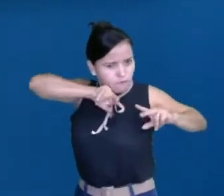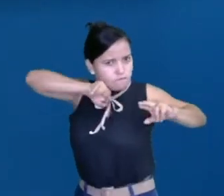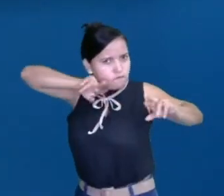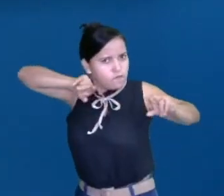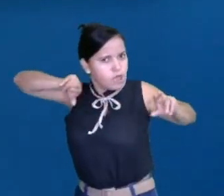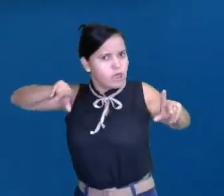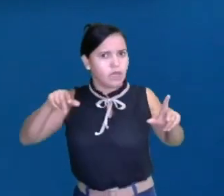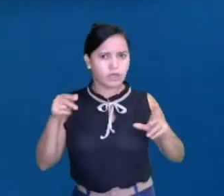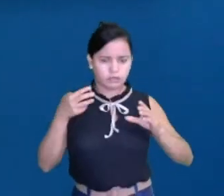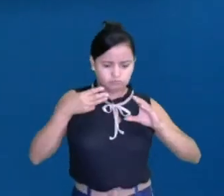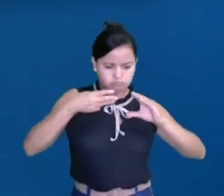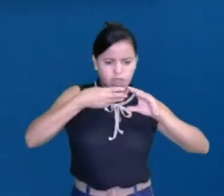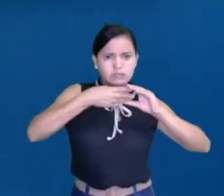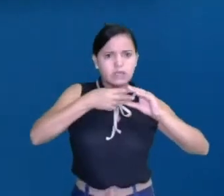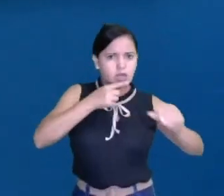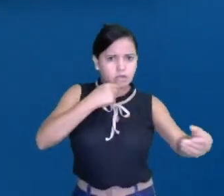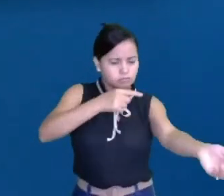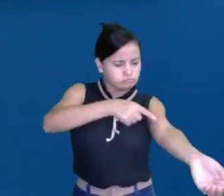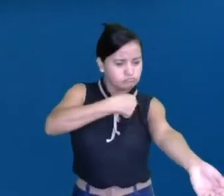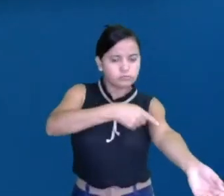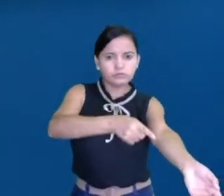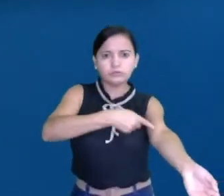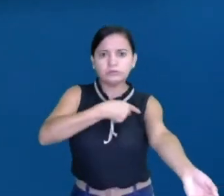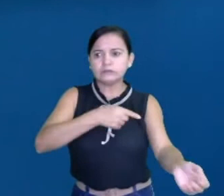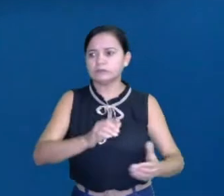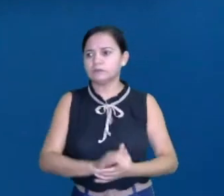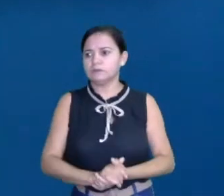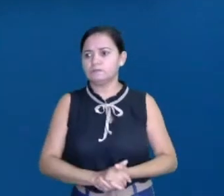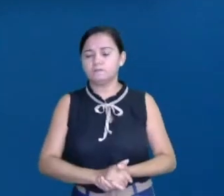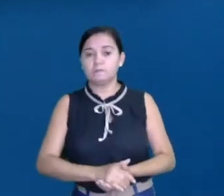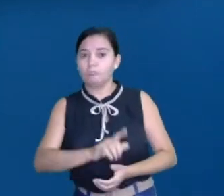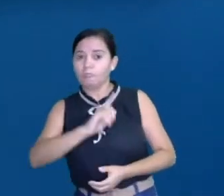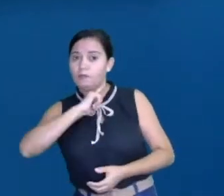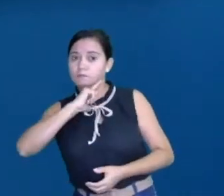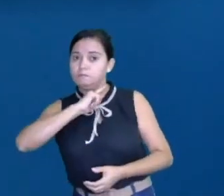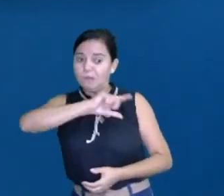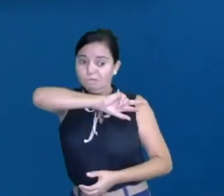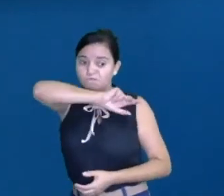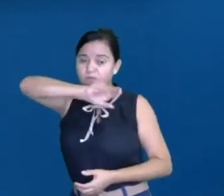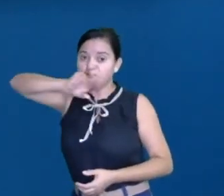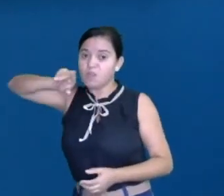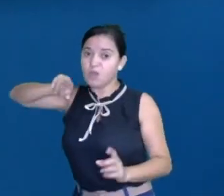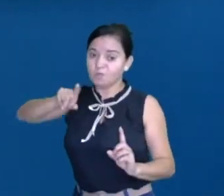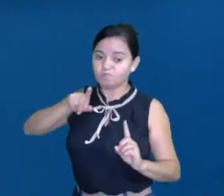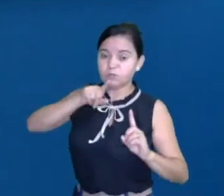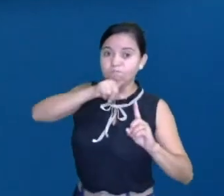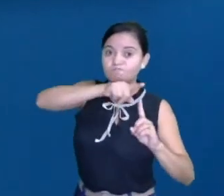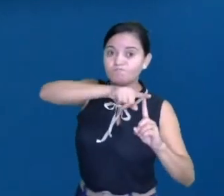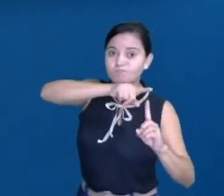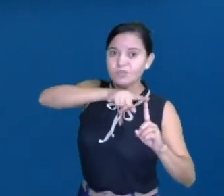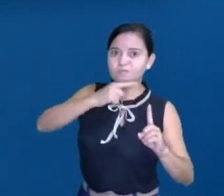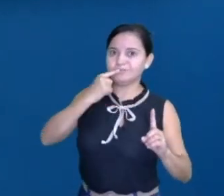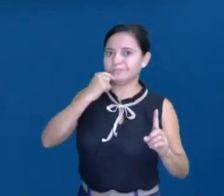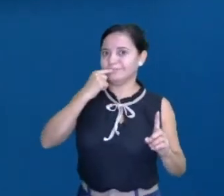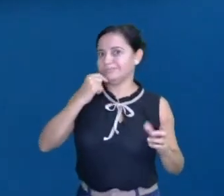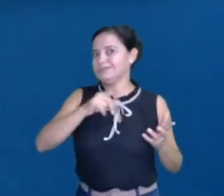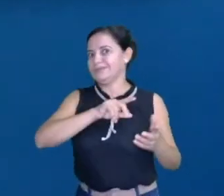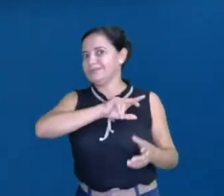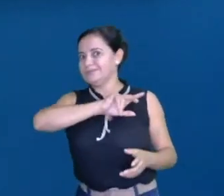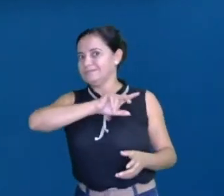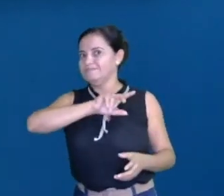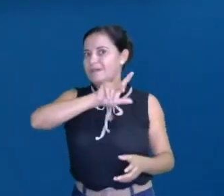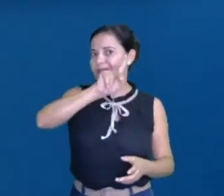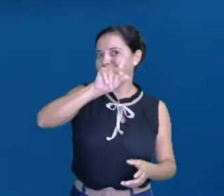em outras células do sangue. Por exemplo, células hemácias, os linfócitos, as plaquetas, que são células